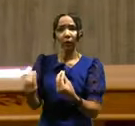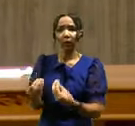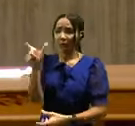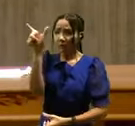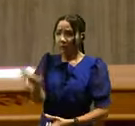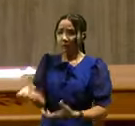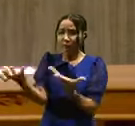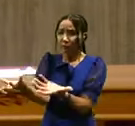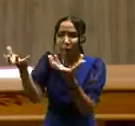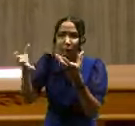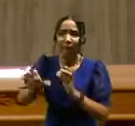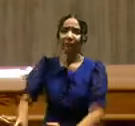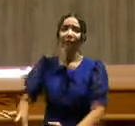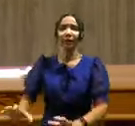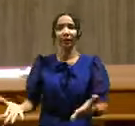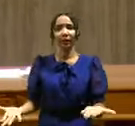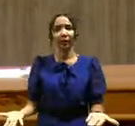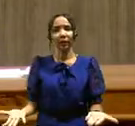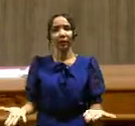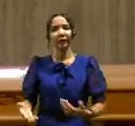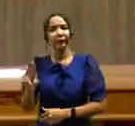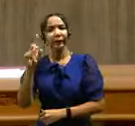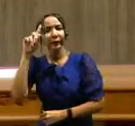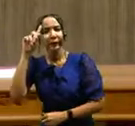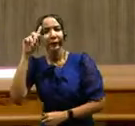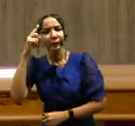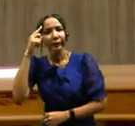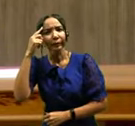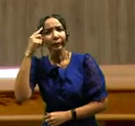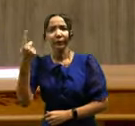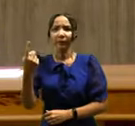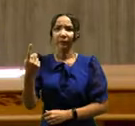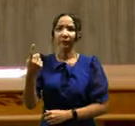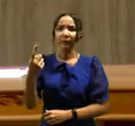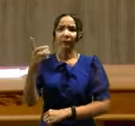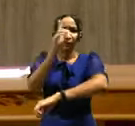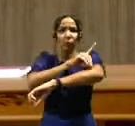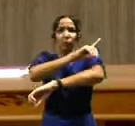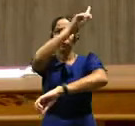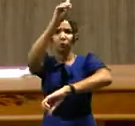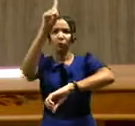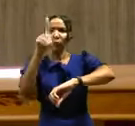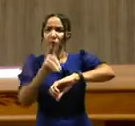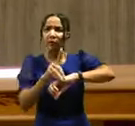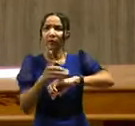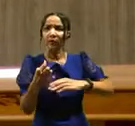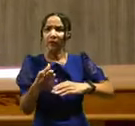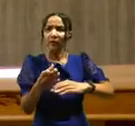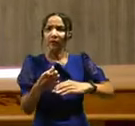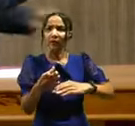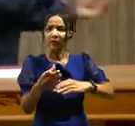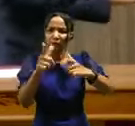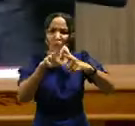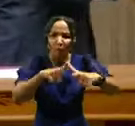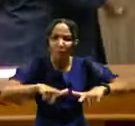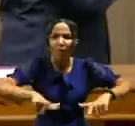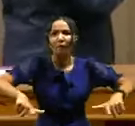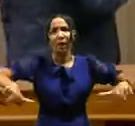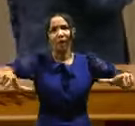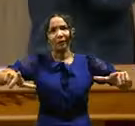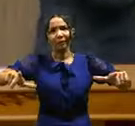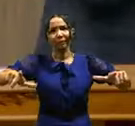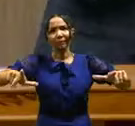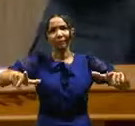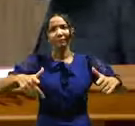deserto e plantação dá no deserto e vida dá no deserto e água dá no